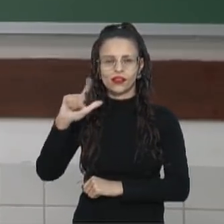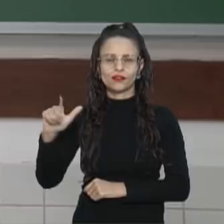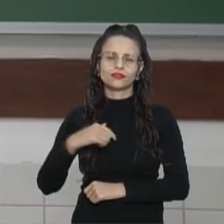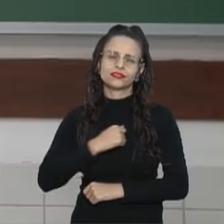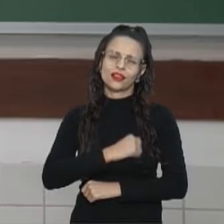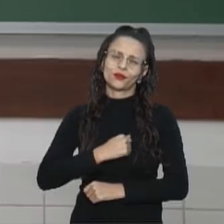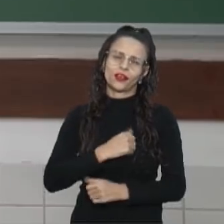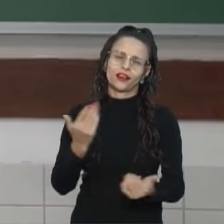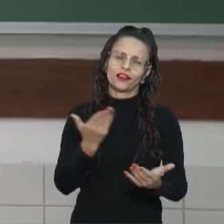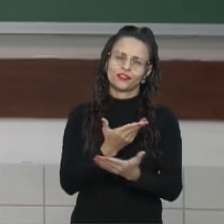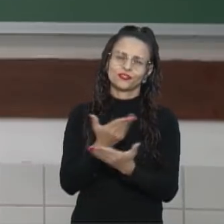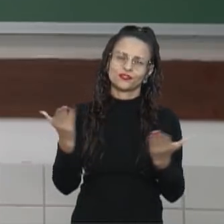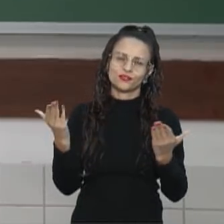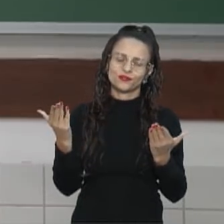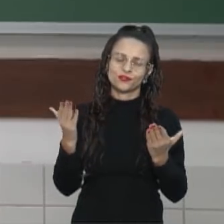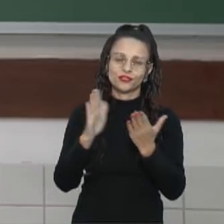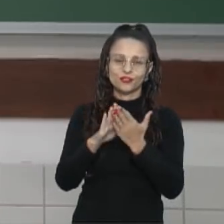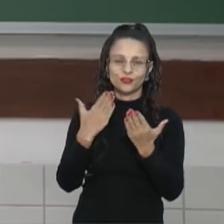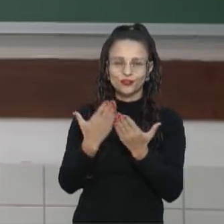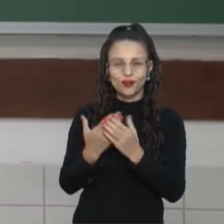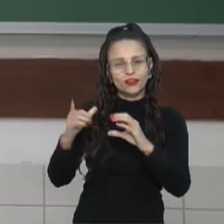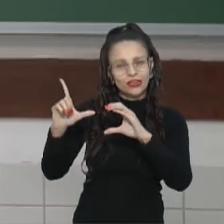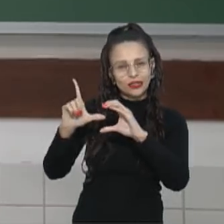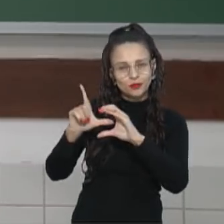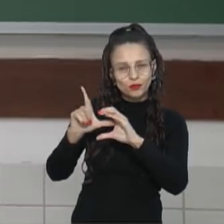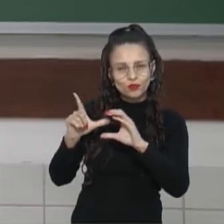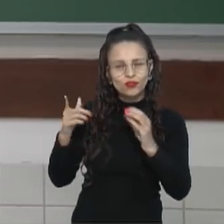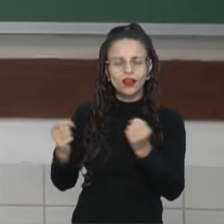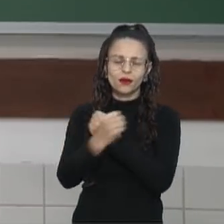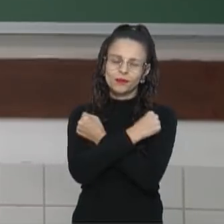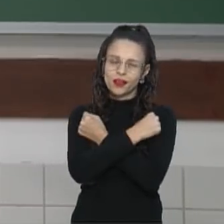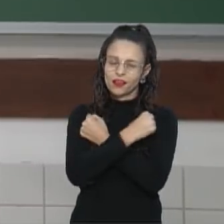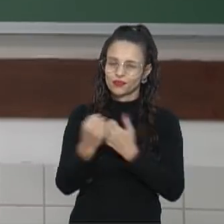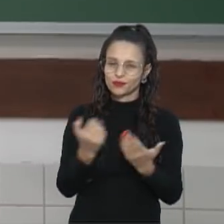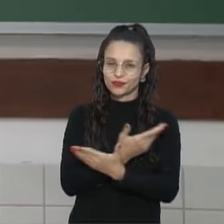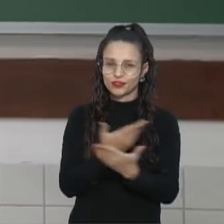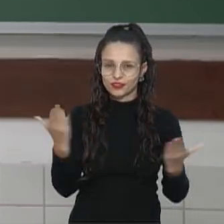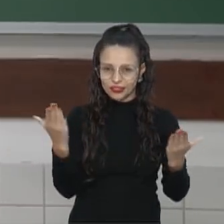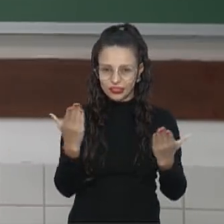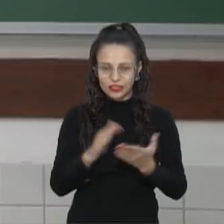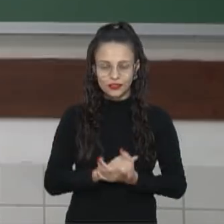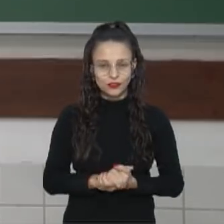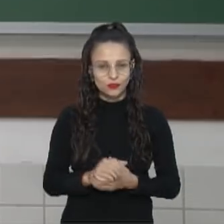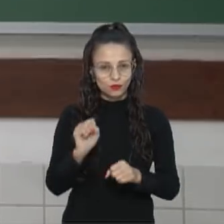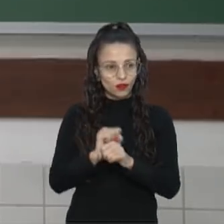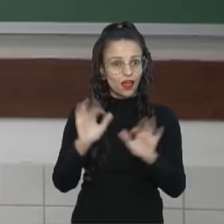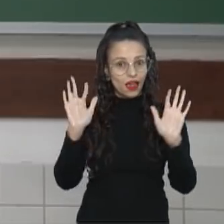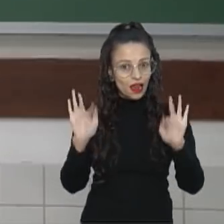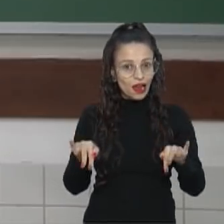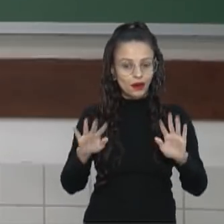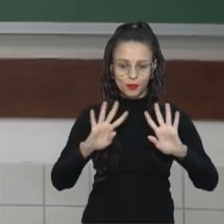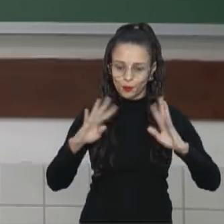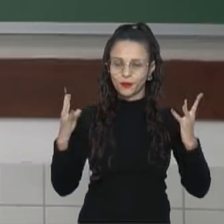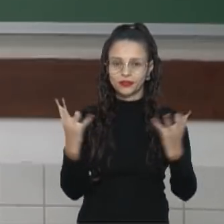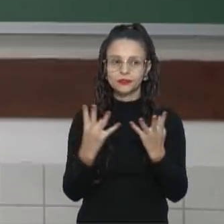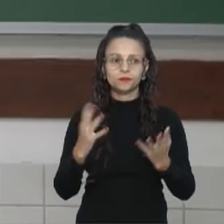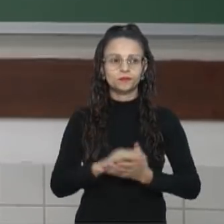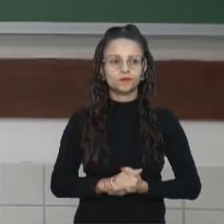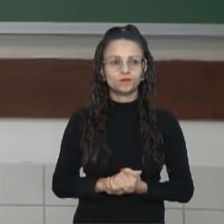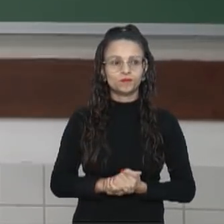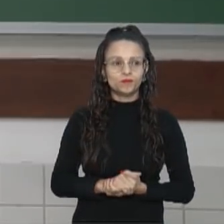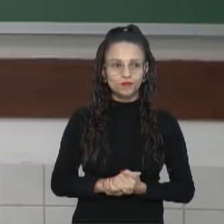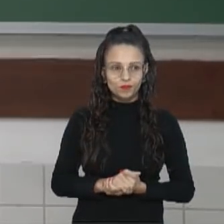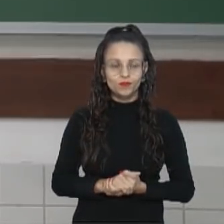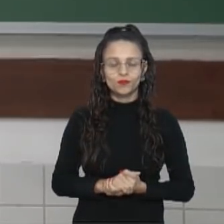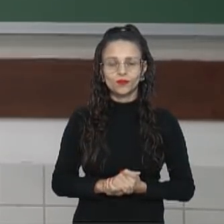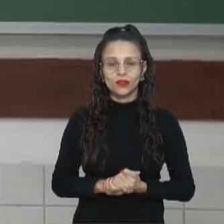Campo Magro e Campo Largo, nas escolas que eu trabalhei. Um abraço para vocês. Nos vemos logo, logo aí. Quando acabar esse isolamento. Seguindo na aula de